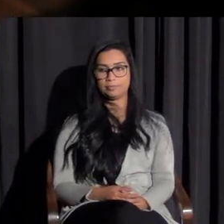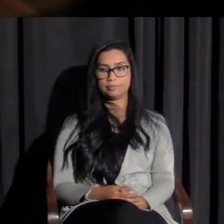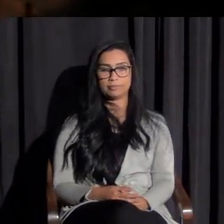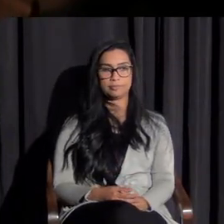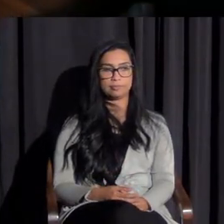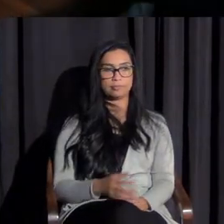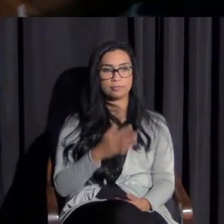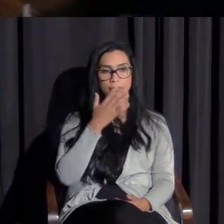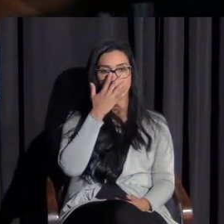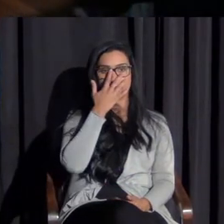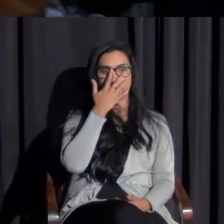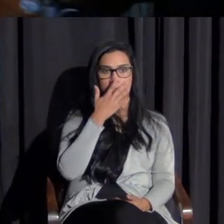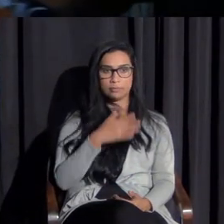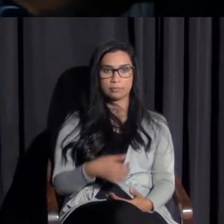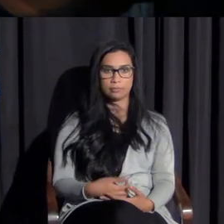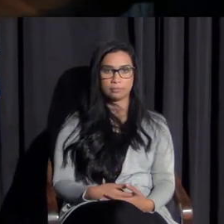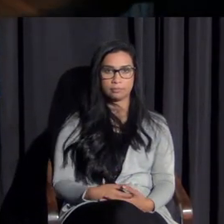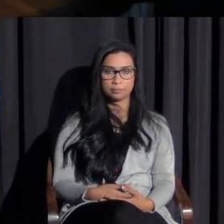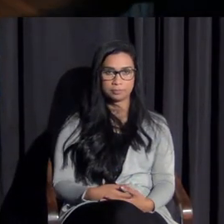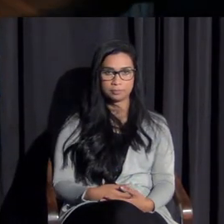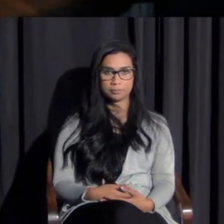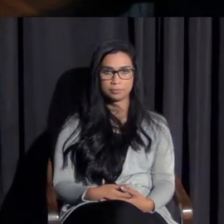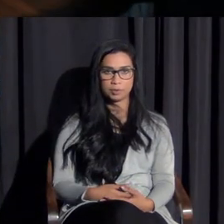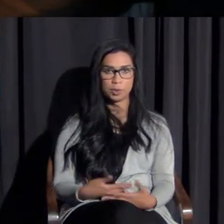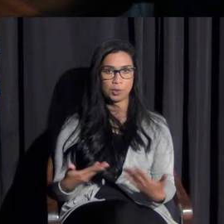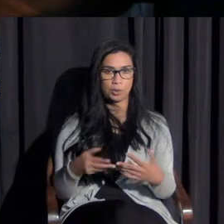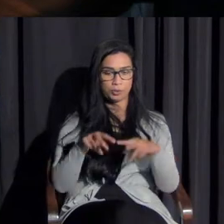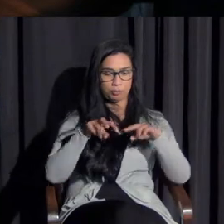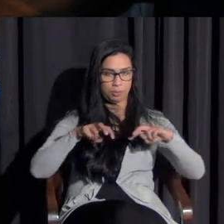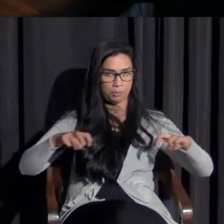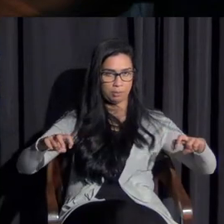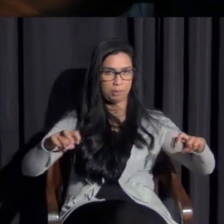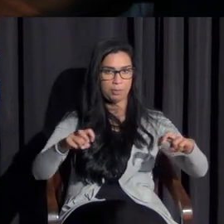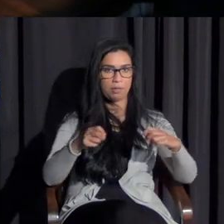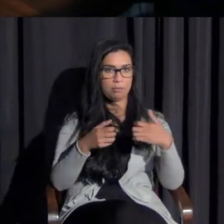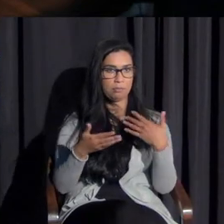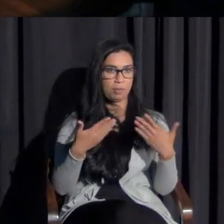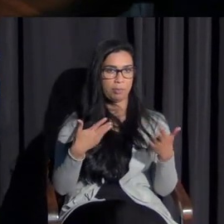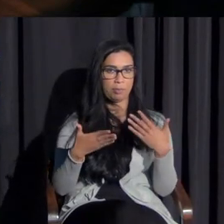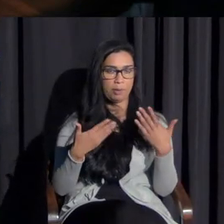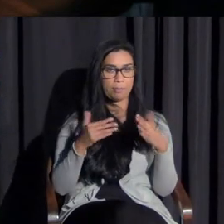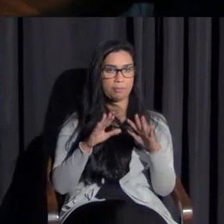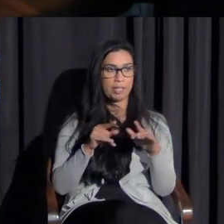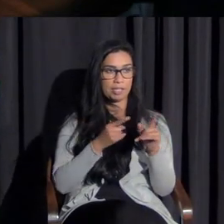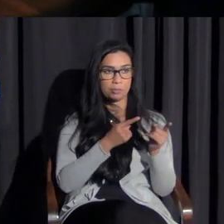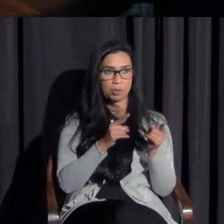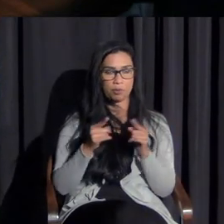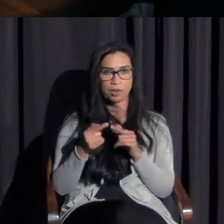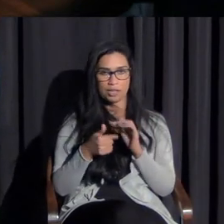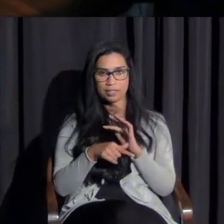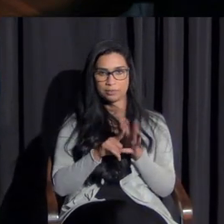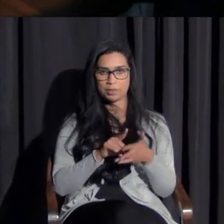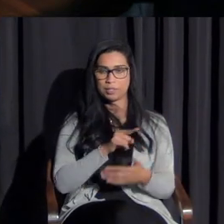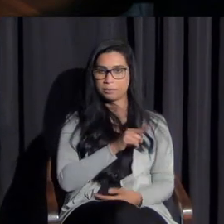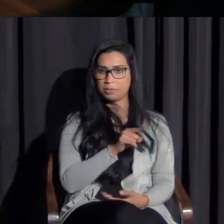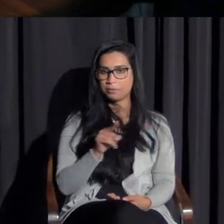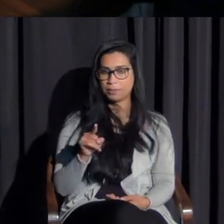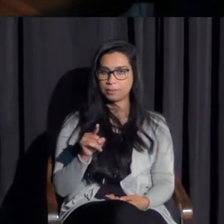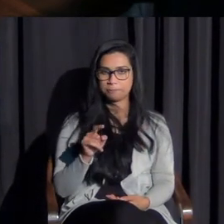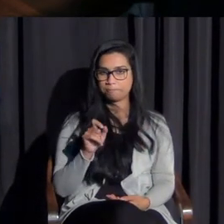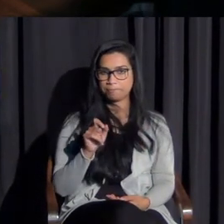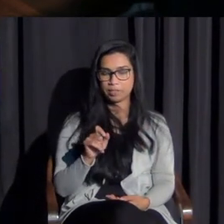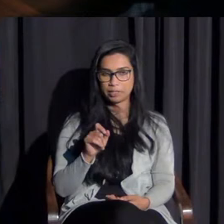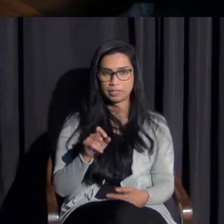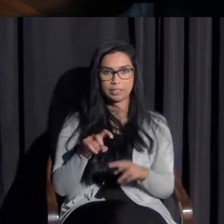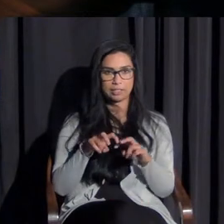E a ideia agora é que a gente possa abrir para um papo, abrir para um diálogo, mas eu já queria fazer uma provocação aqui, visto que eu chego nessa